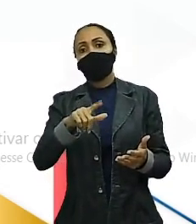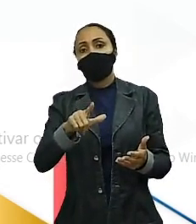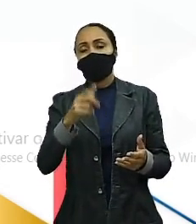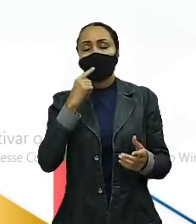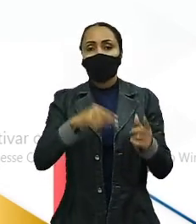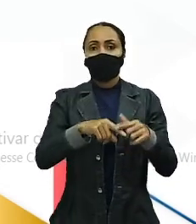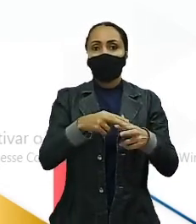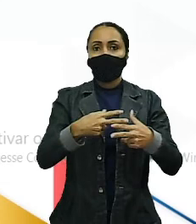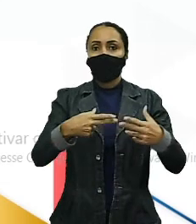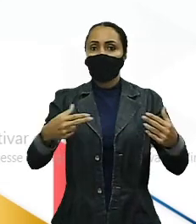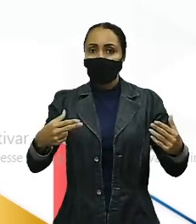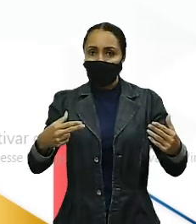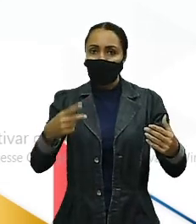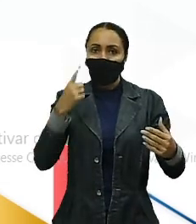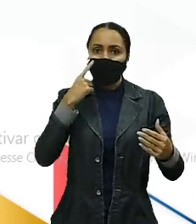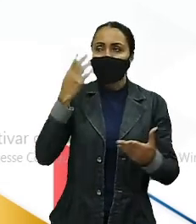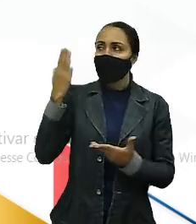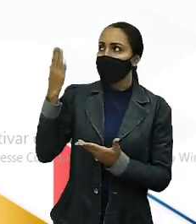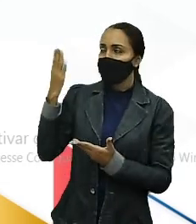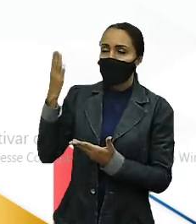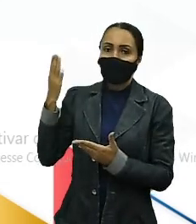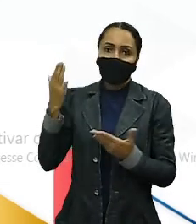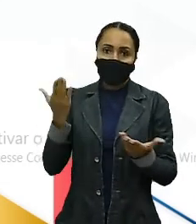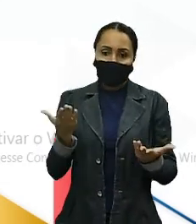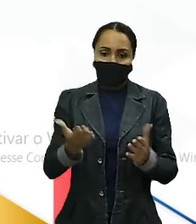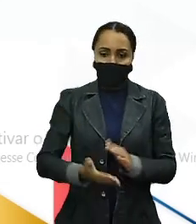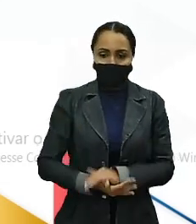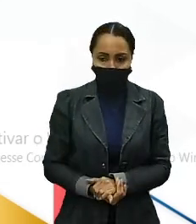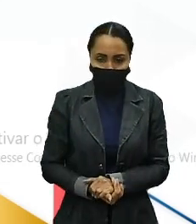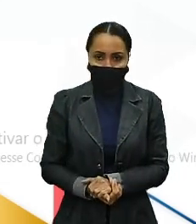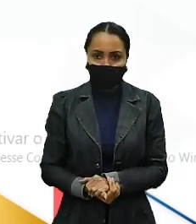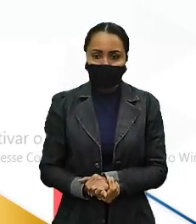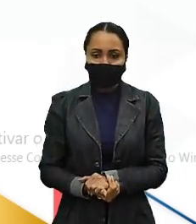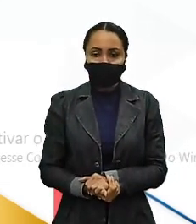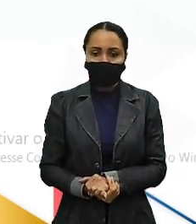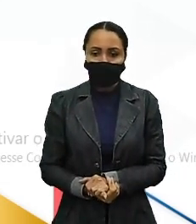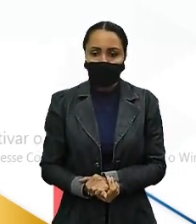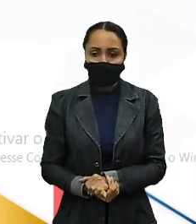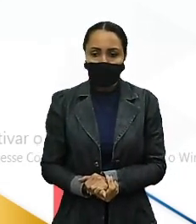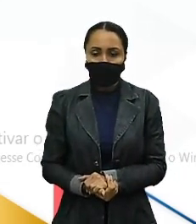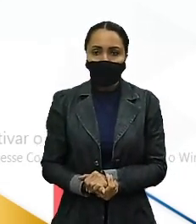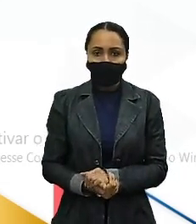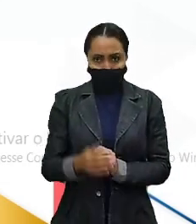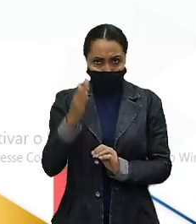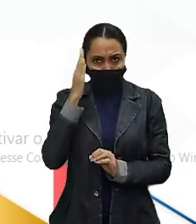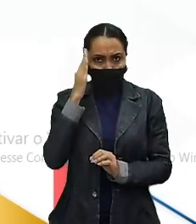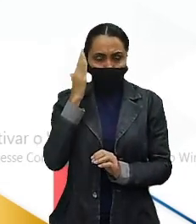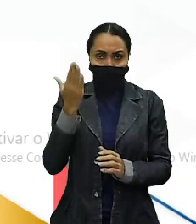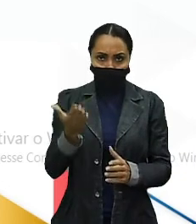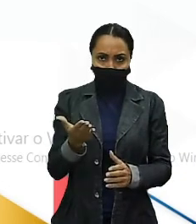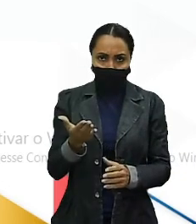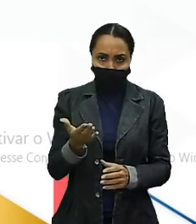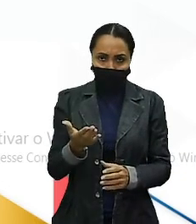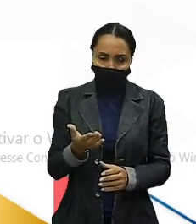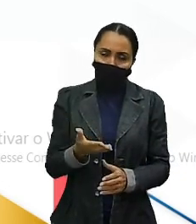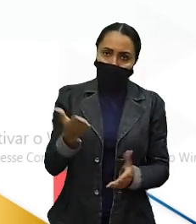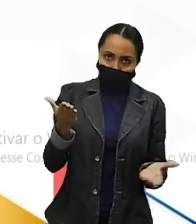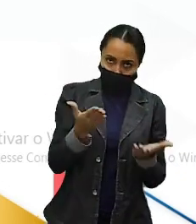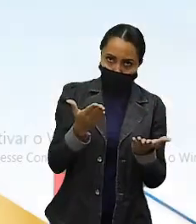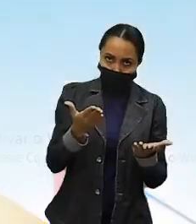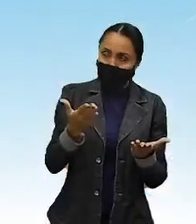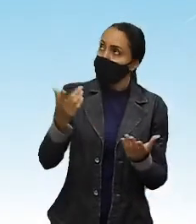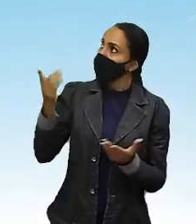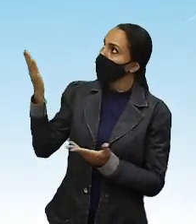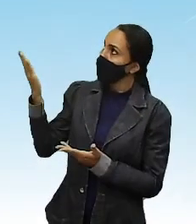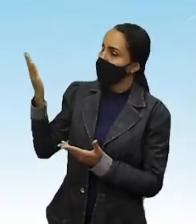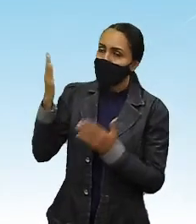objeto tridimensional, tranquilo? Por isso chama-se sólido de revolução. Tá claro para você? Traz para cá, por favor, Manuel,